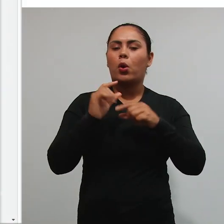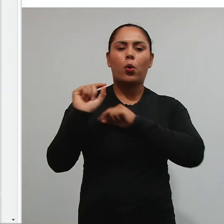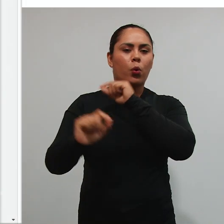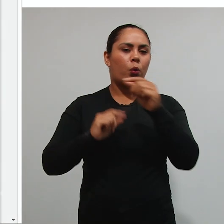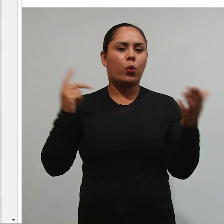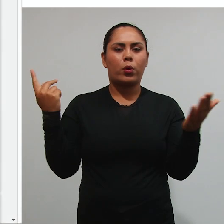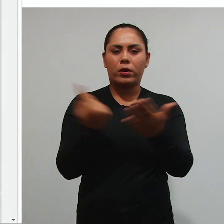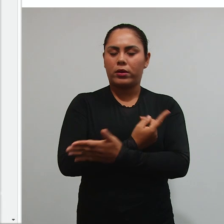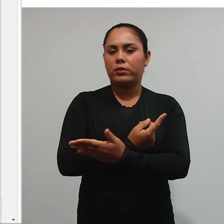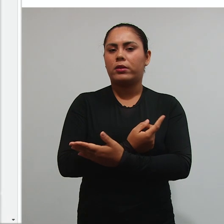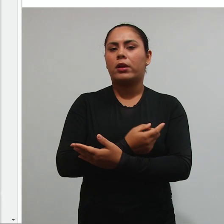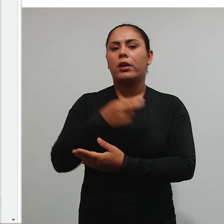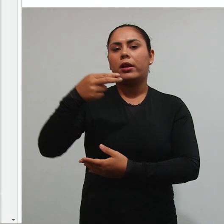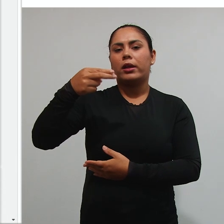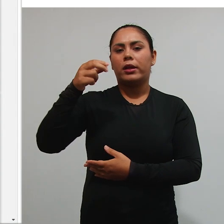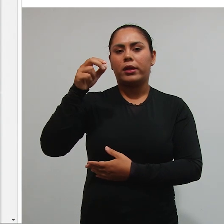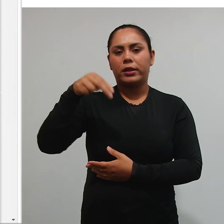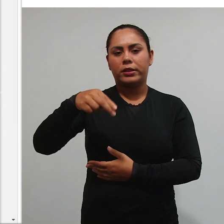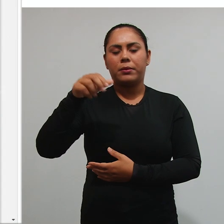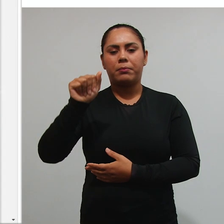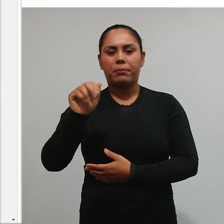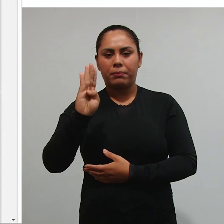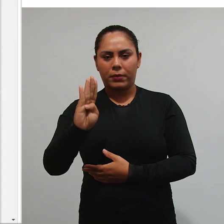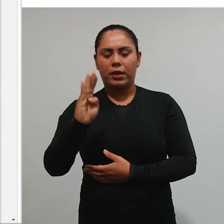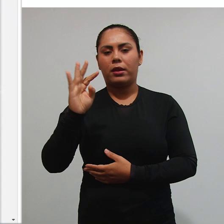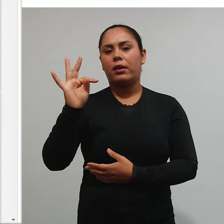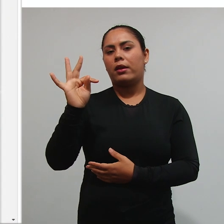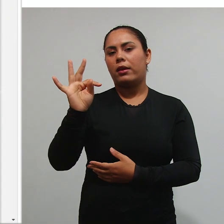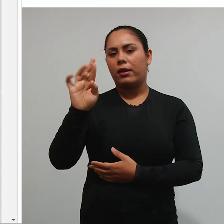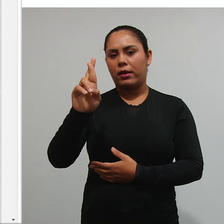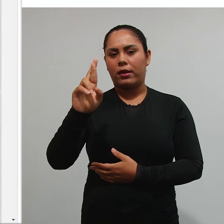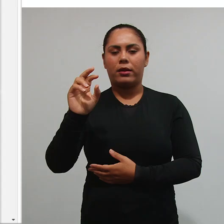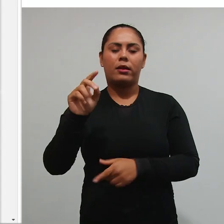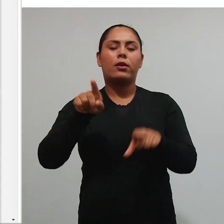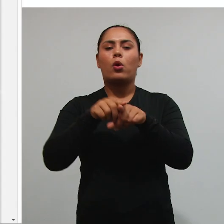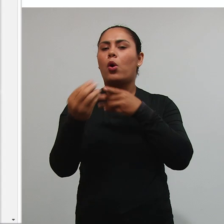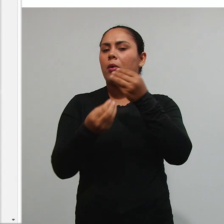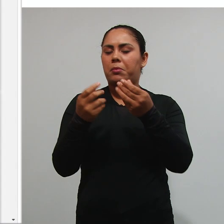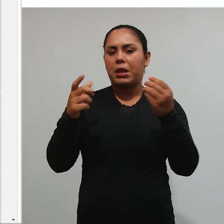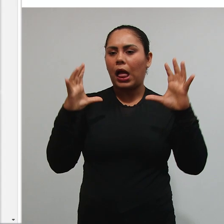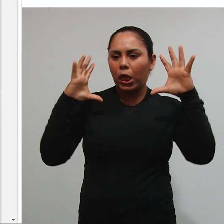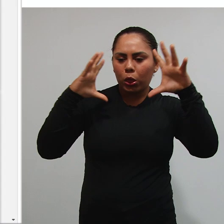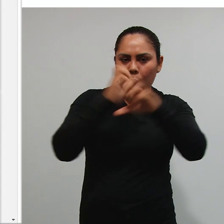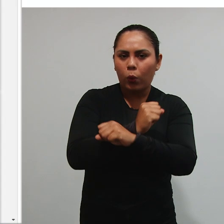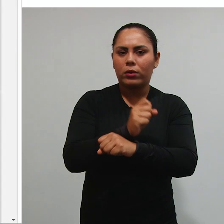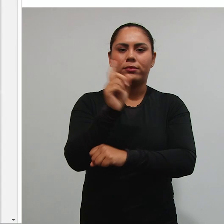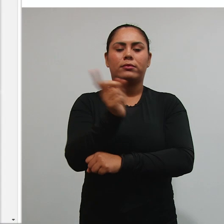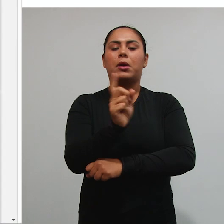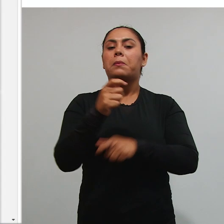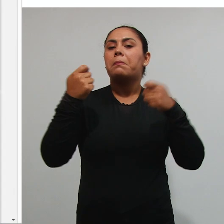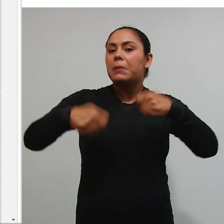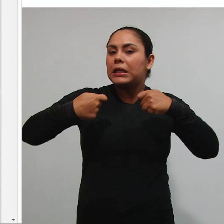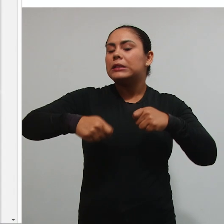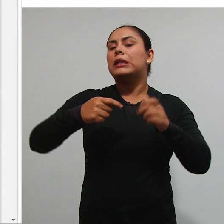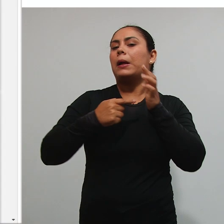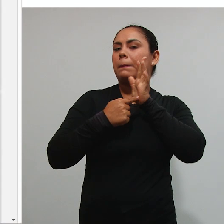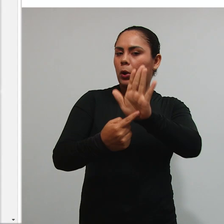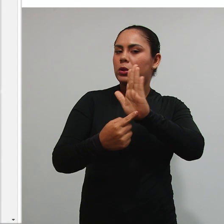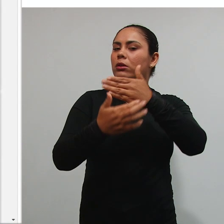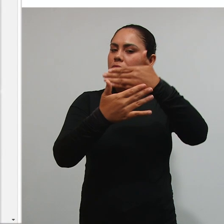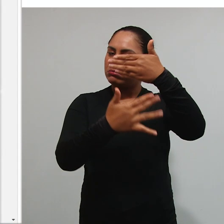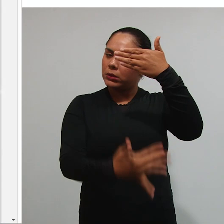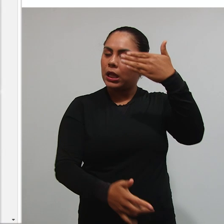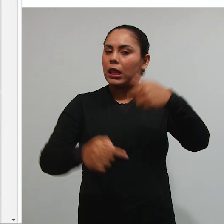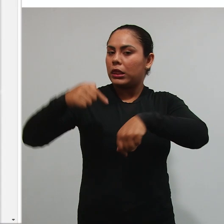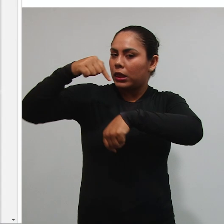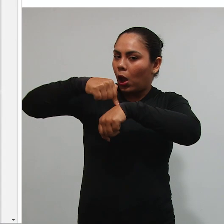acontece com a NBR 6023? Ela traz tudo, e como ela traz tudo, você não tem que saber ela na íntegra, você tem que saber que ela traz e